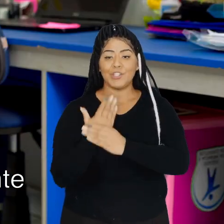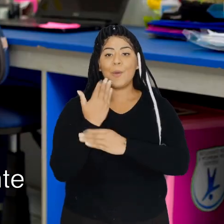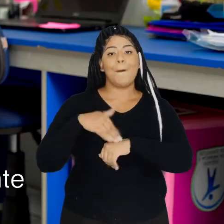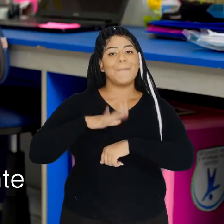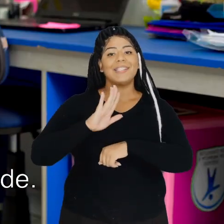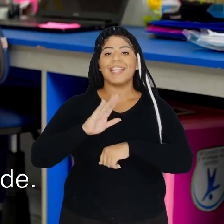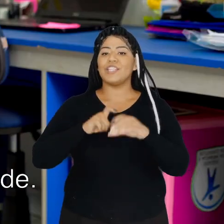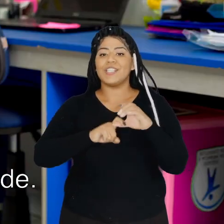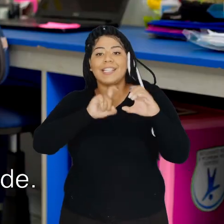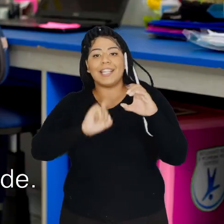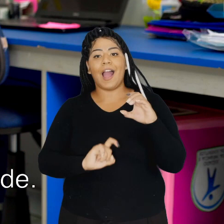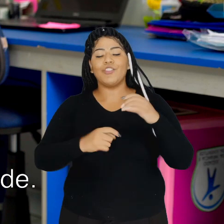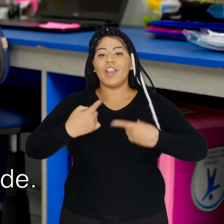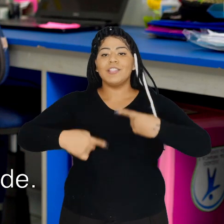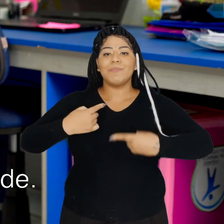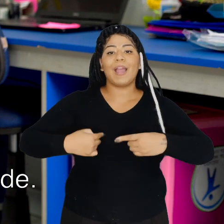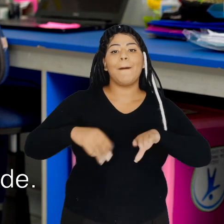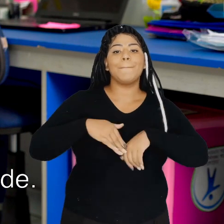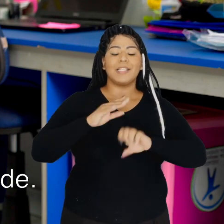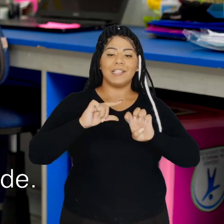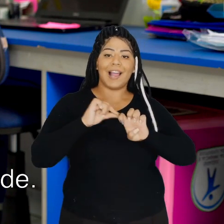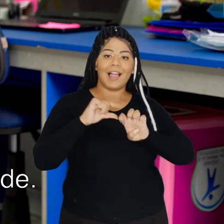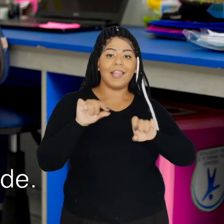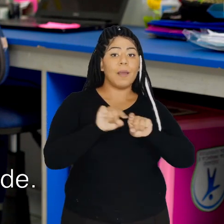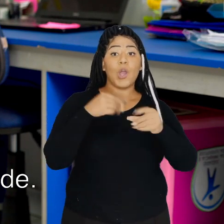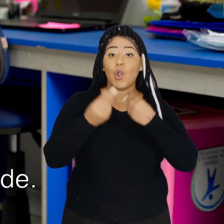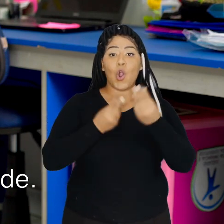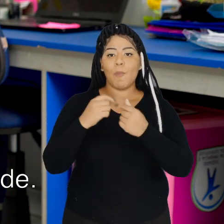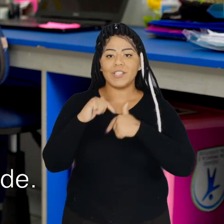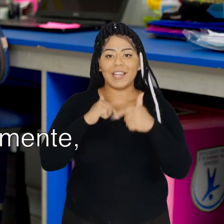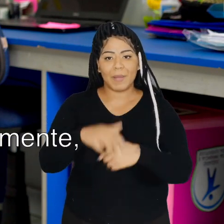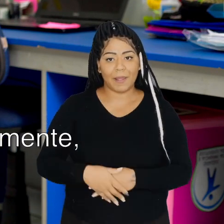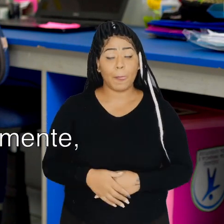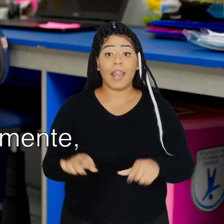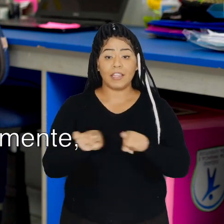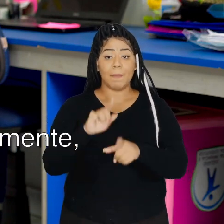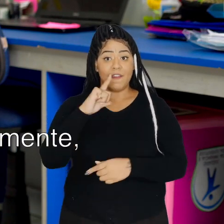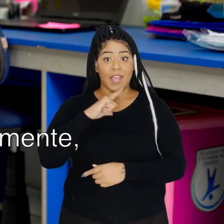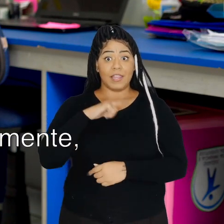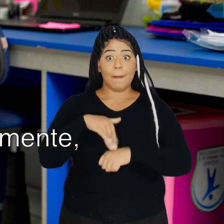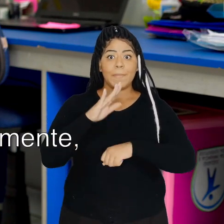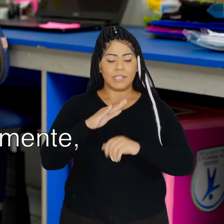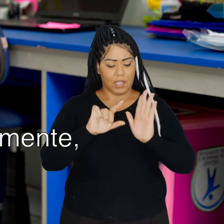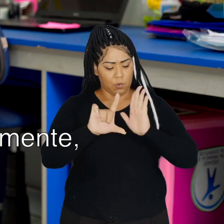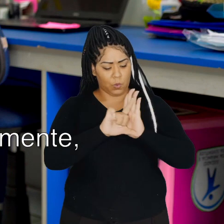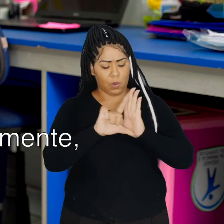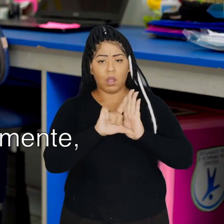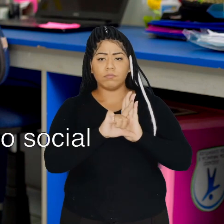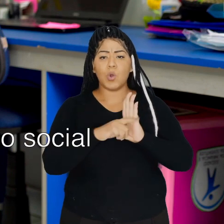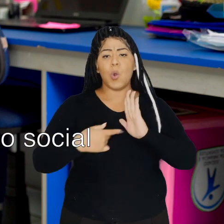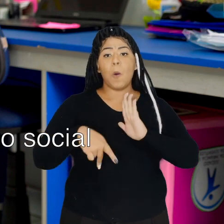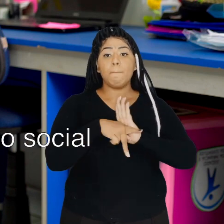Seja Independente, onde elas vão discutir sobre empreendedorismo e empregabilidade. Elas também vão receber um capital